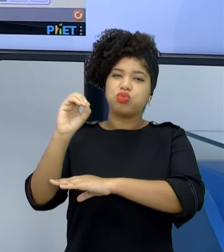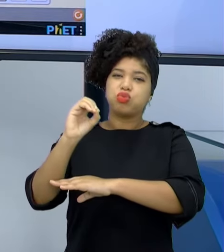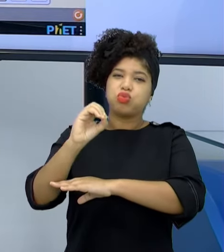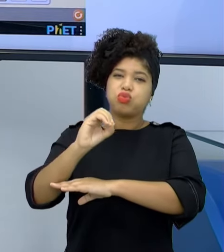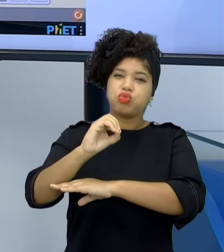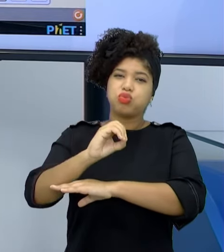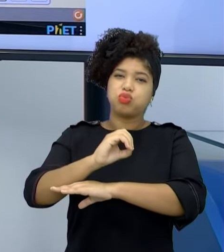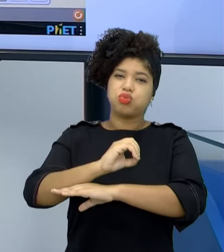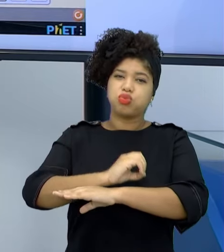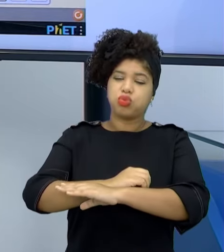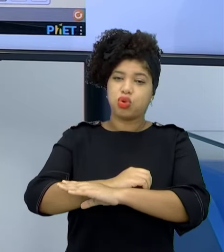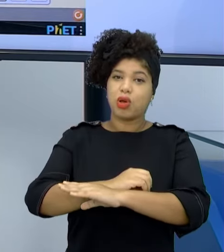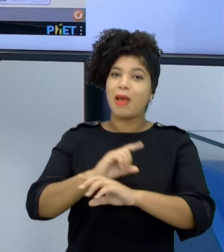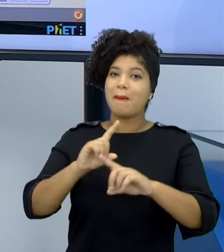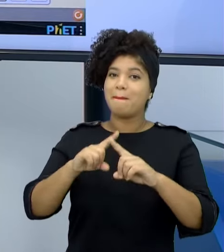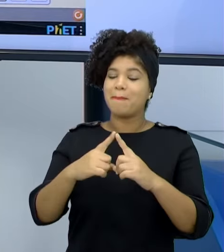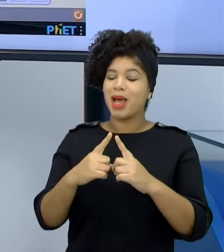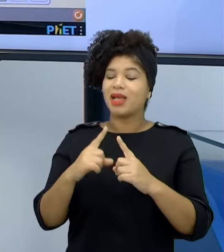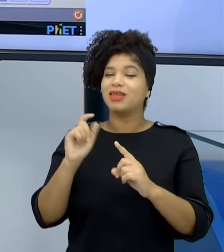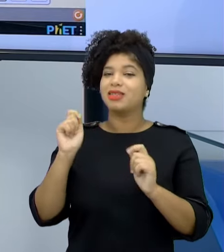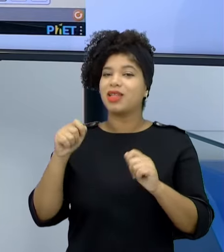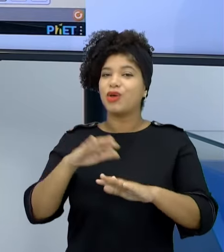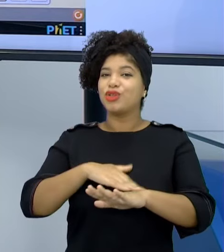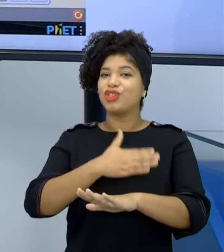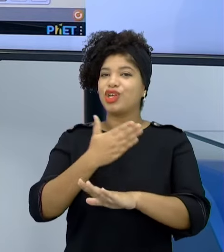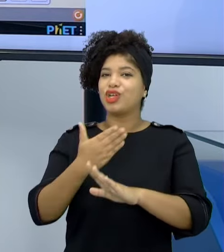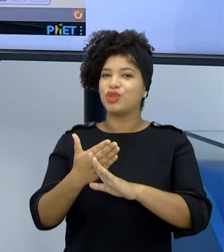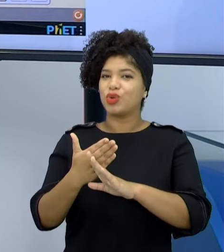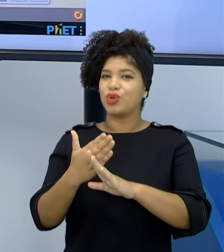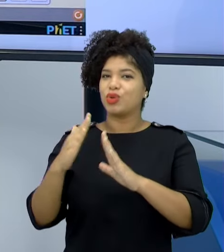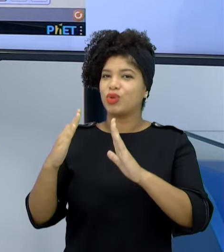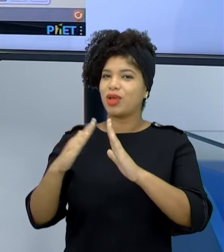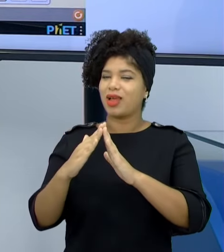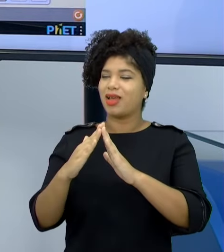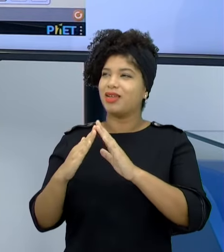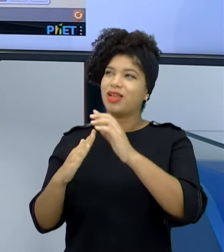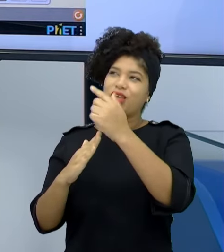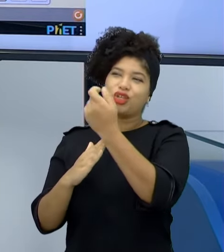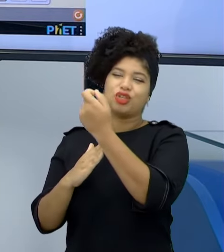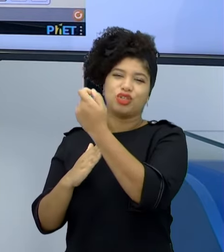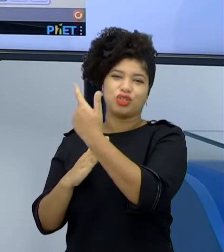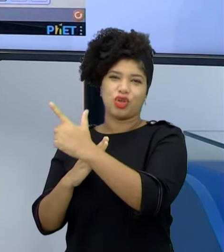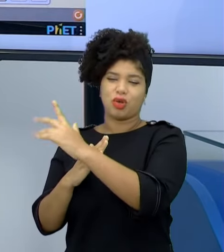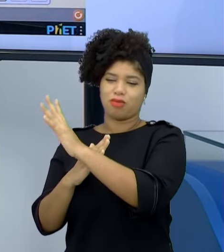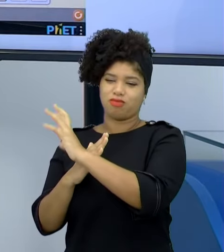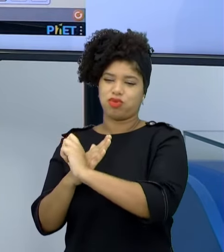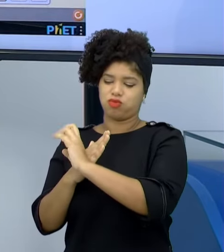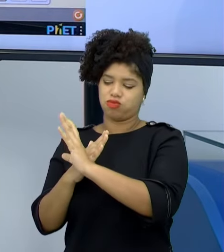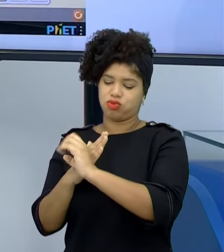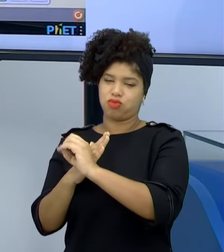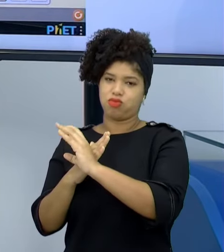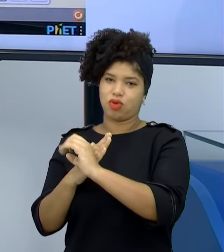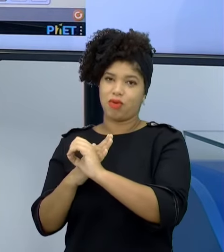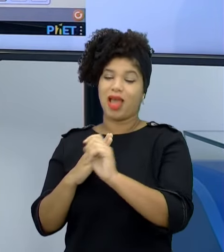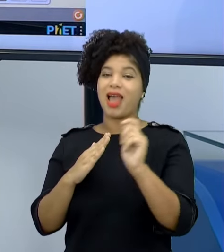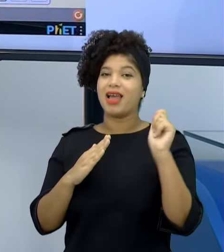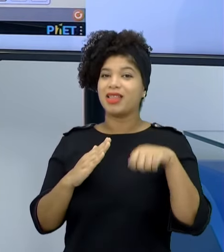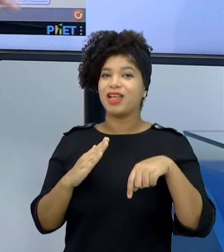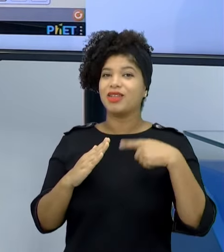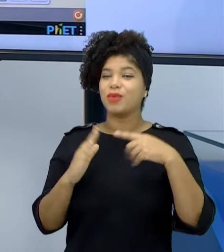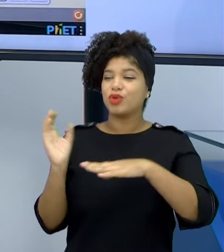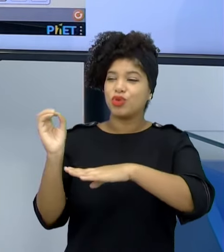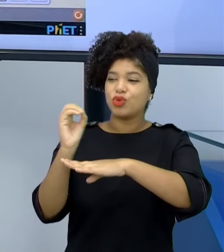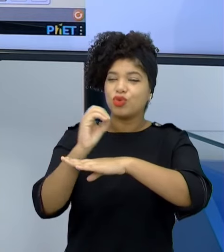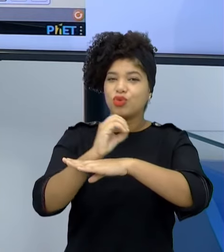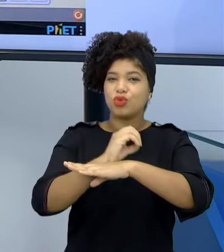uma bateria, né? À noite eu posso descarregar e usar em outras coisas, inclusive a energia luminosa, é para isso que então é a